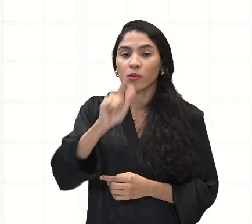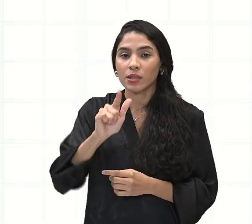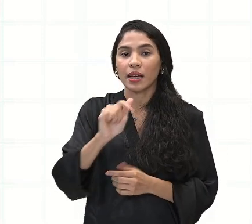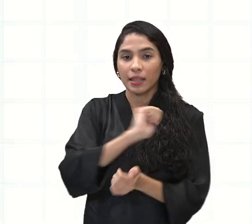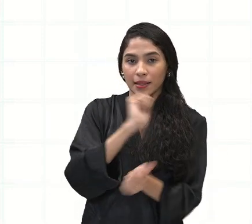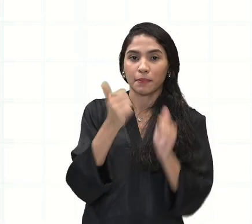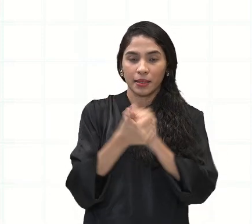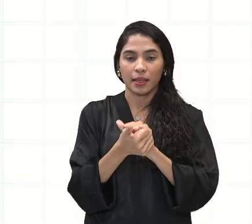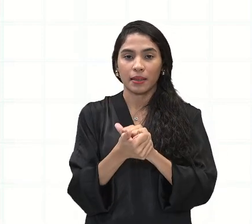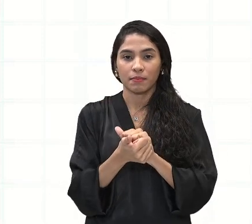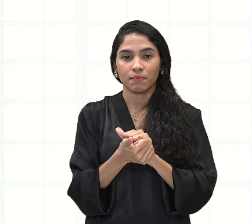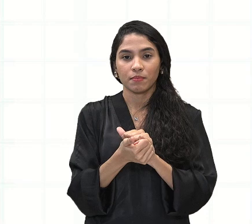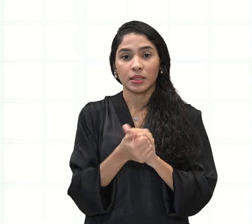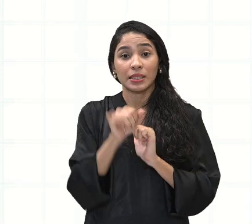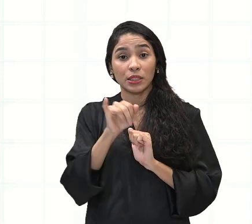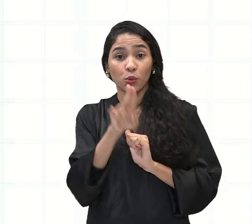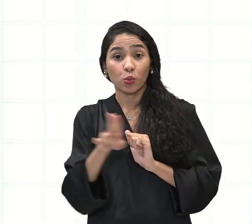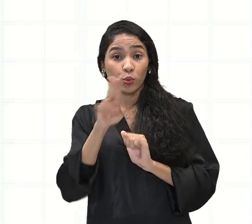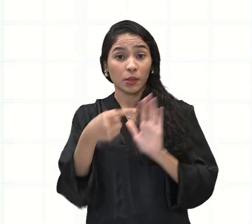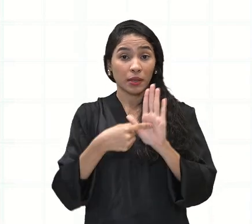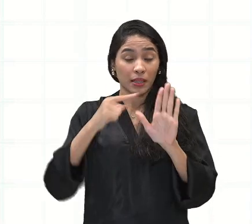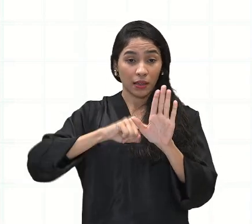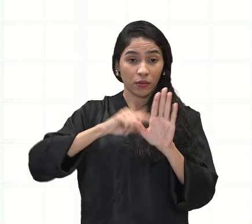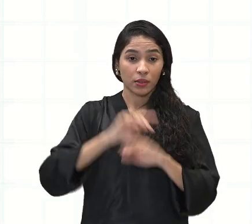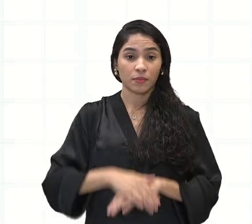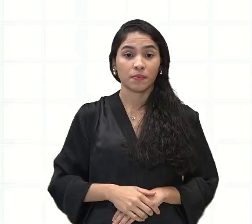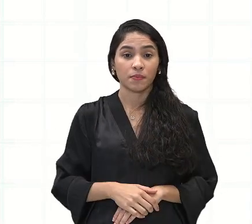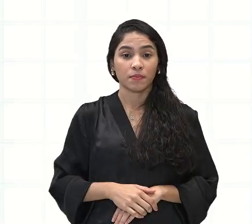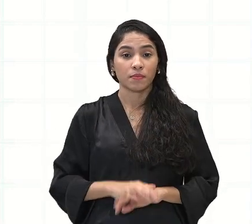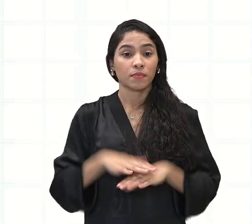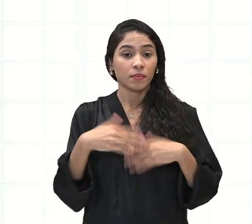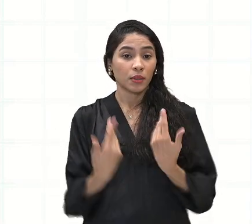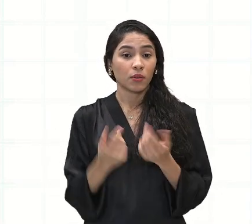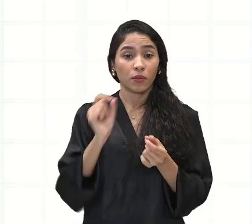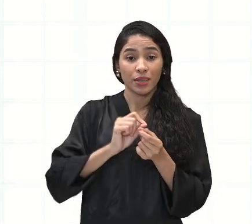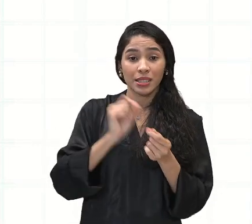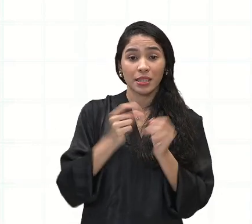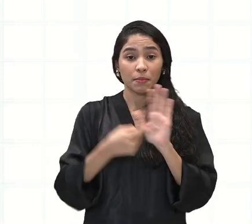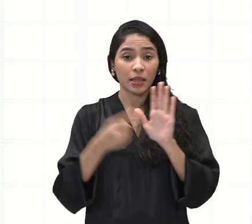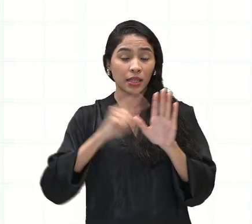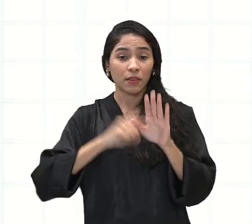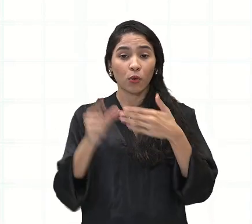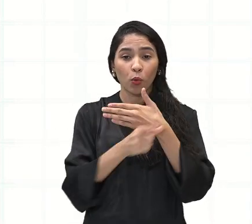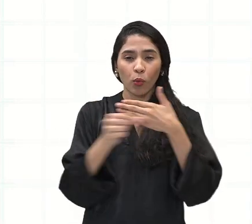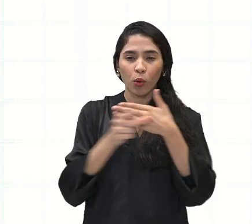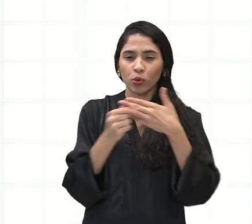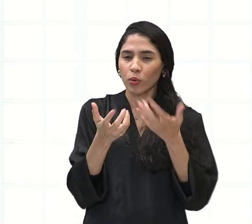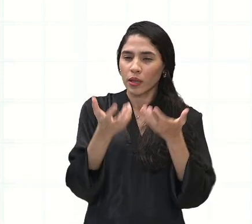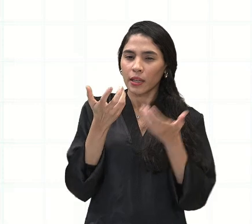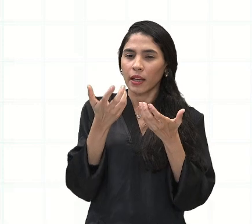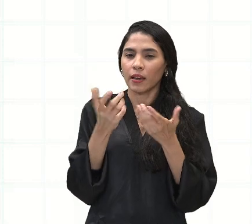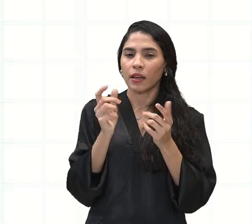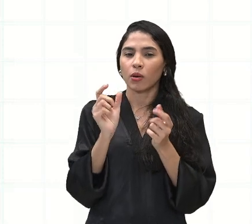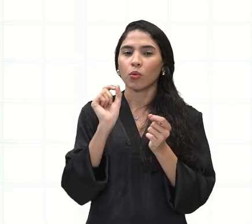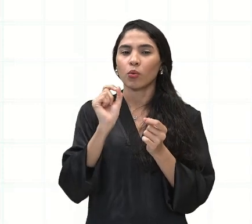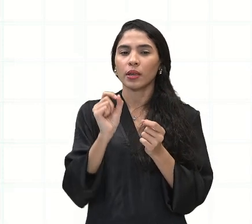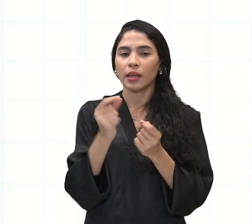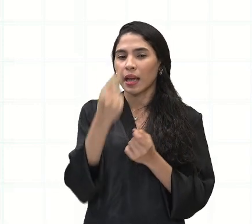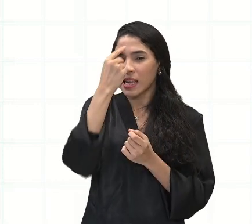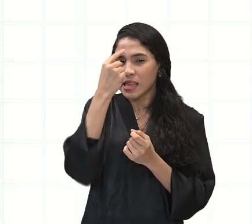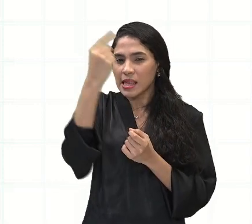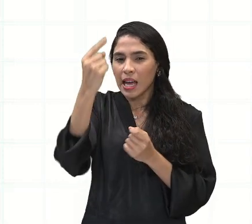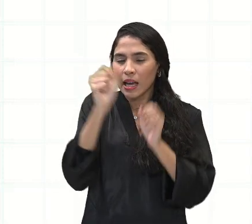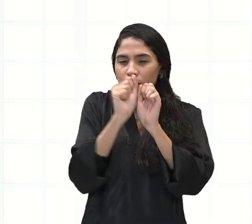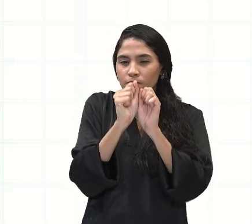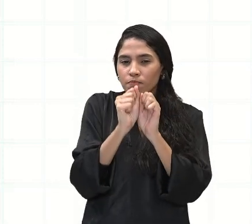trabalham com metáforas. E ao fazer uma metáfora, o autor busca transmitir uma ideia de forma mais sugestiva e poética,